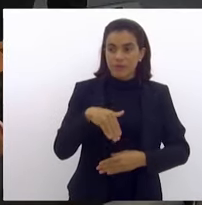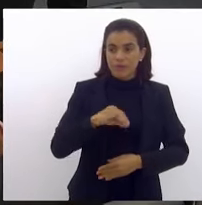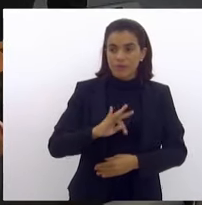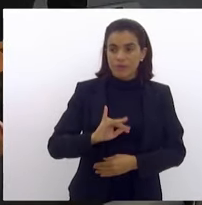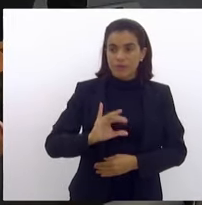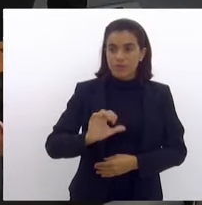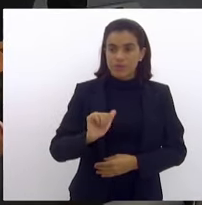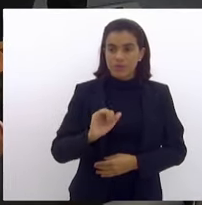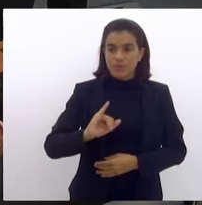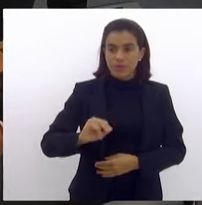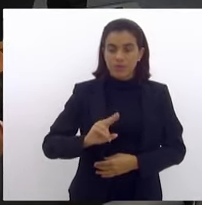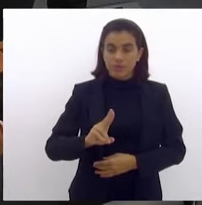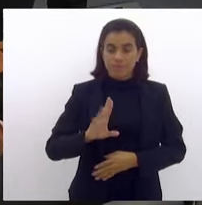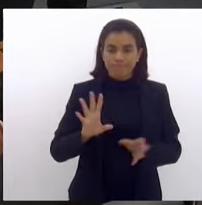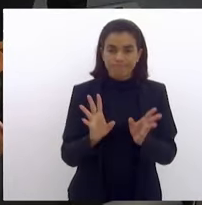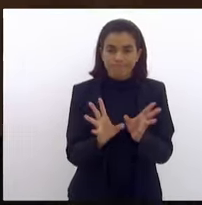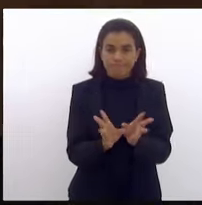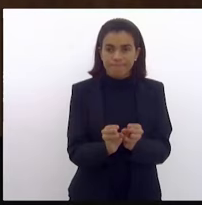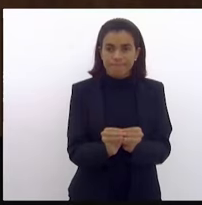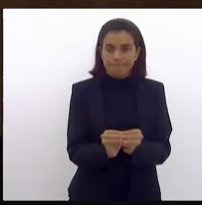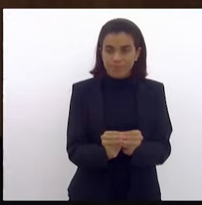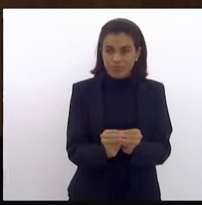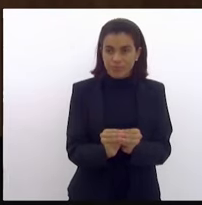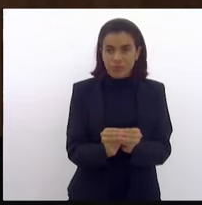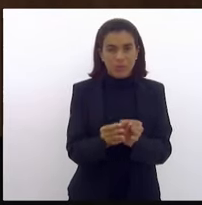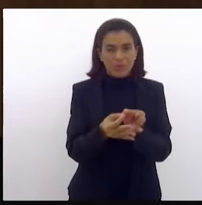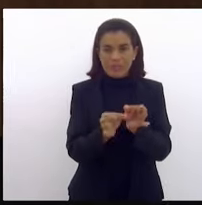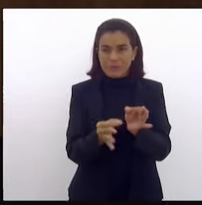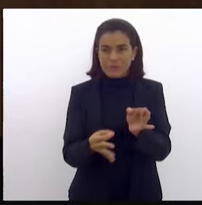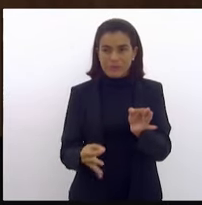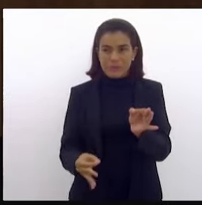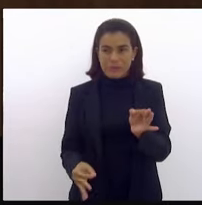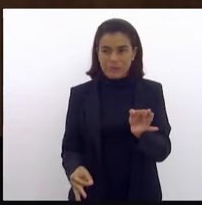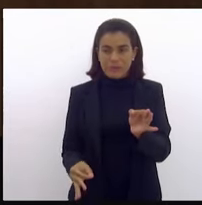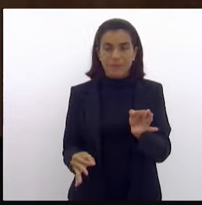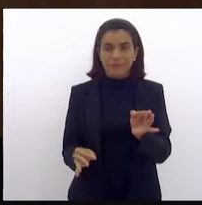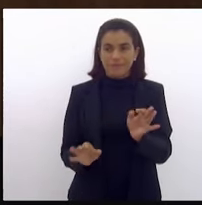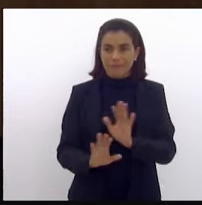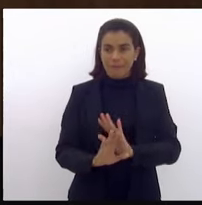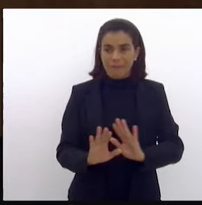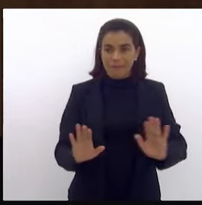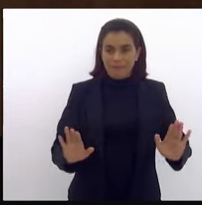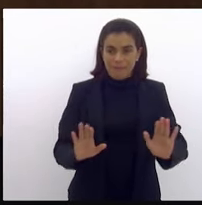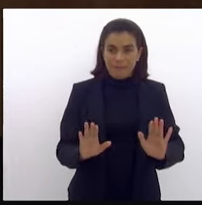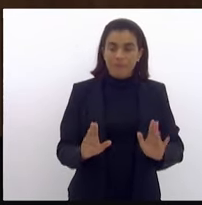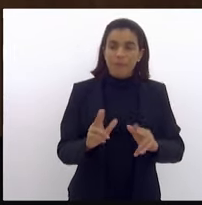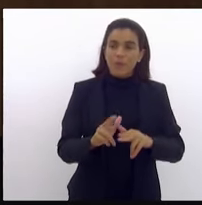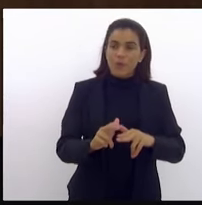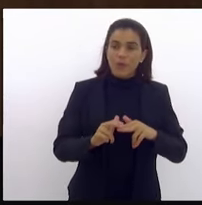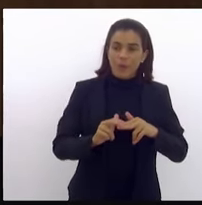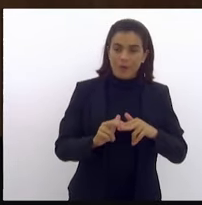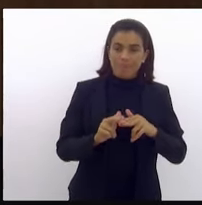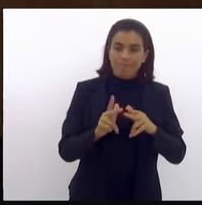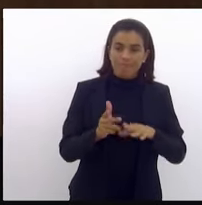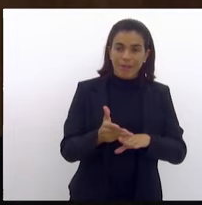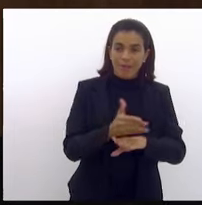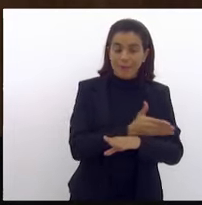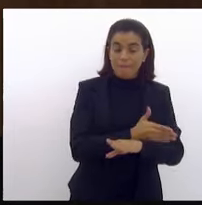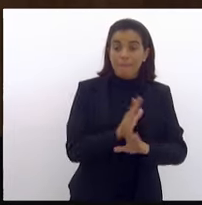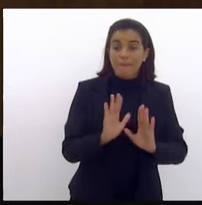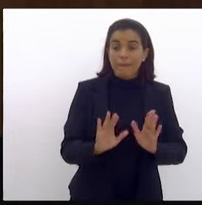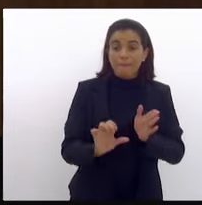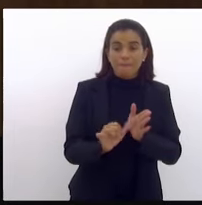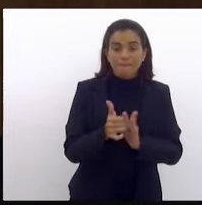Senhor presidente, bem brevemente, também não tomando tanto tempo como da matéria anterior, mas é importante aqui,